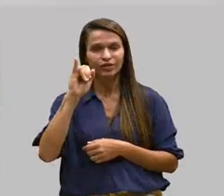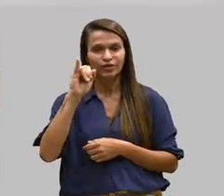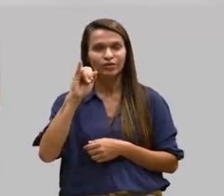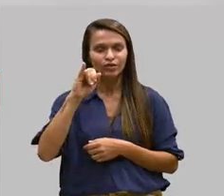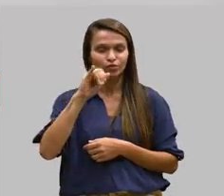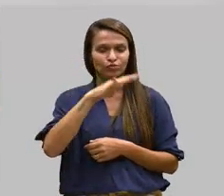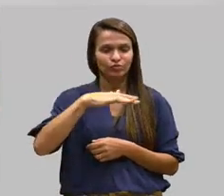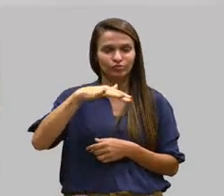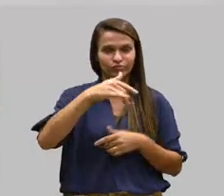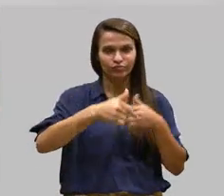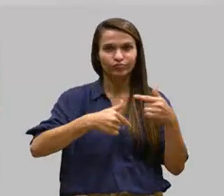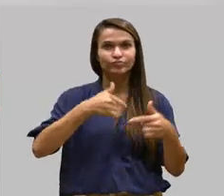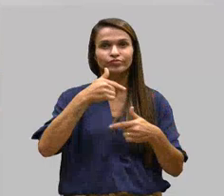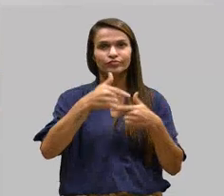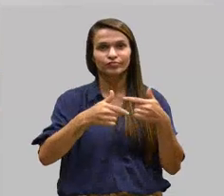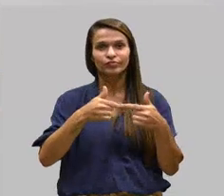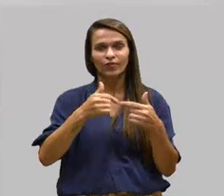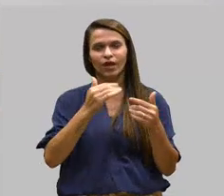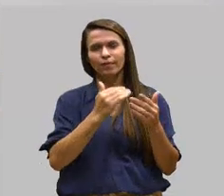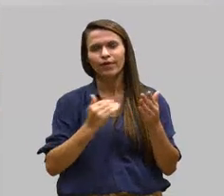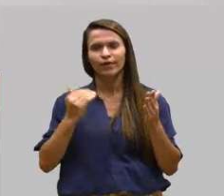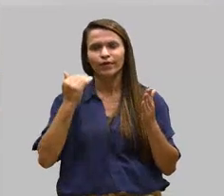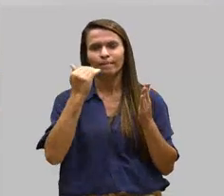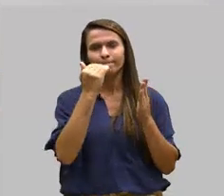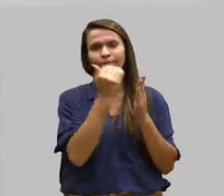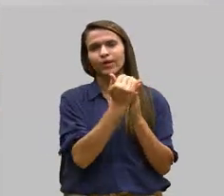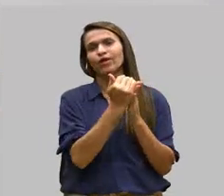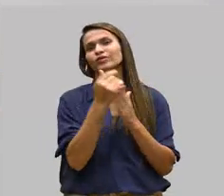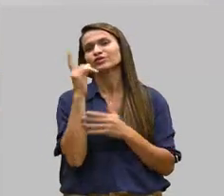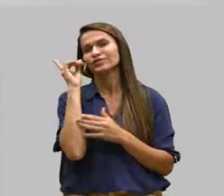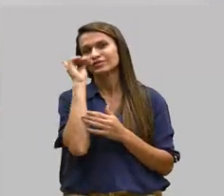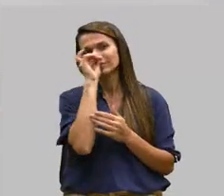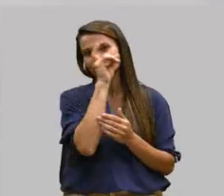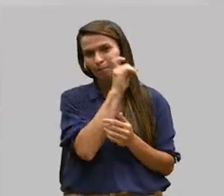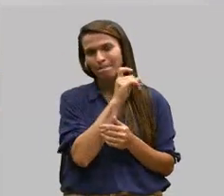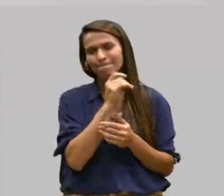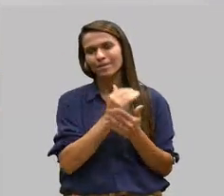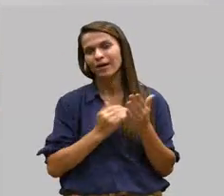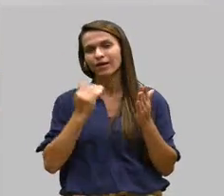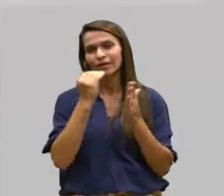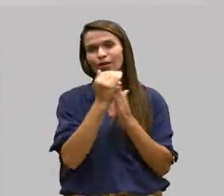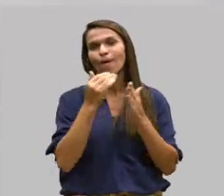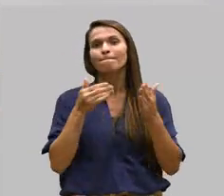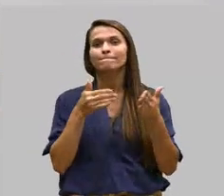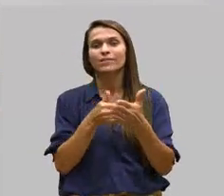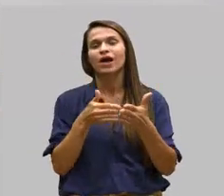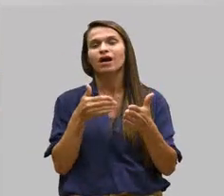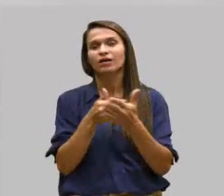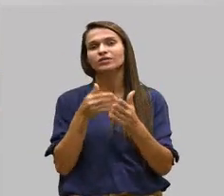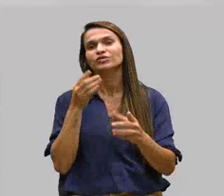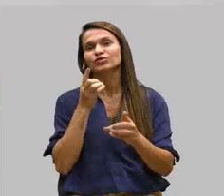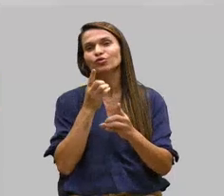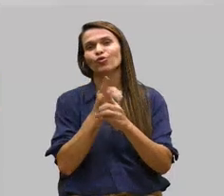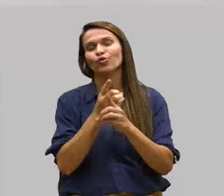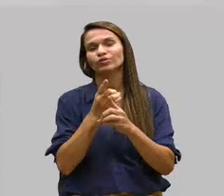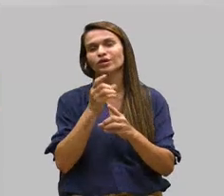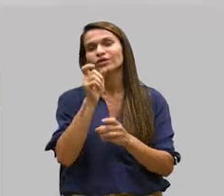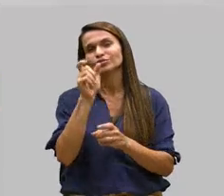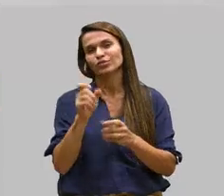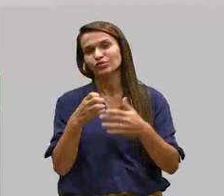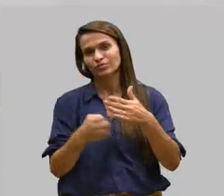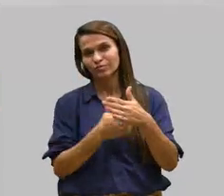de trabalho esse é o nosso maior a nossa a nossa maior barreira que a gente encontra com os empregadores então